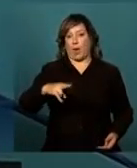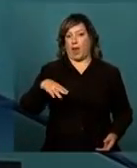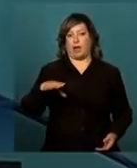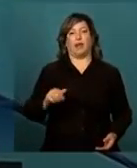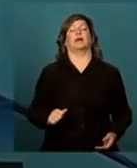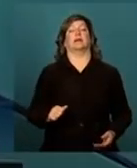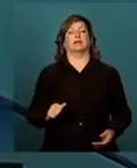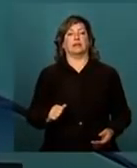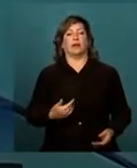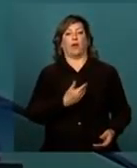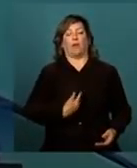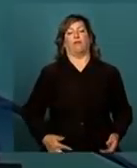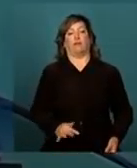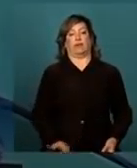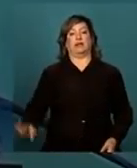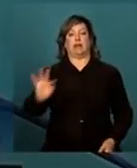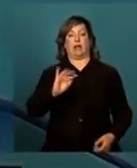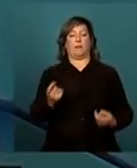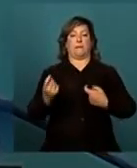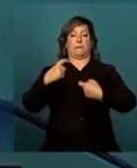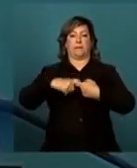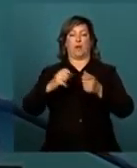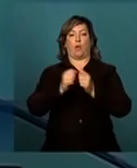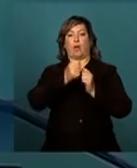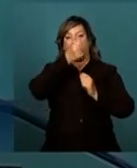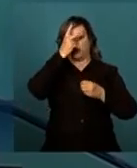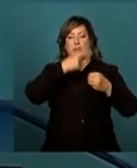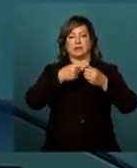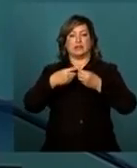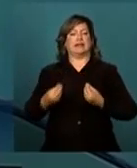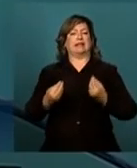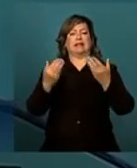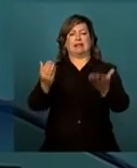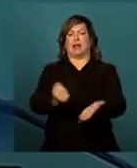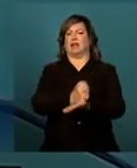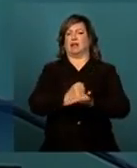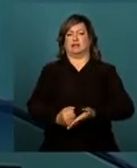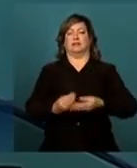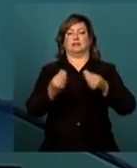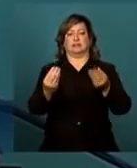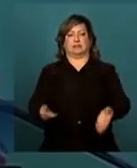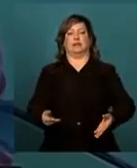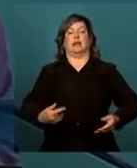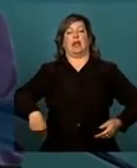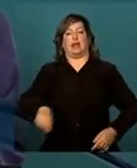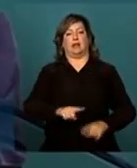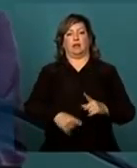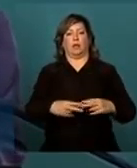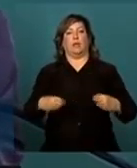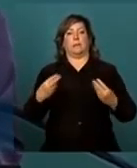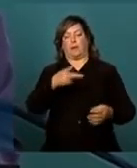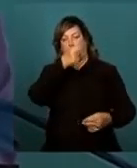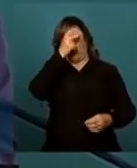federal, em parceria com os municípios, faz a doação definitiva desses equipamentos para os municípios.